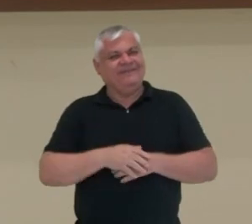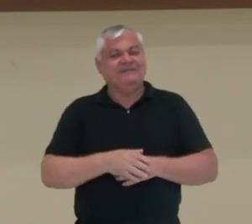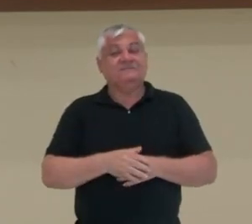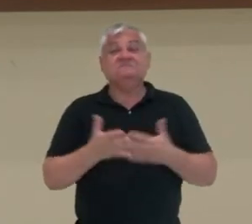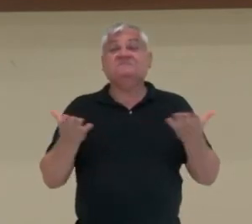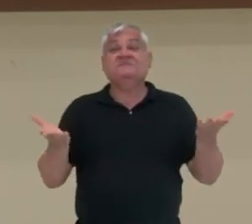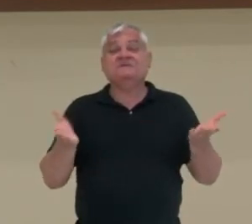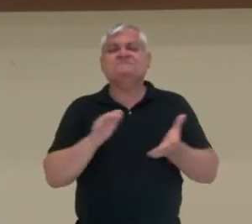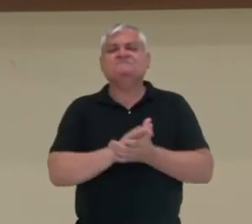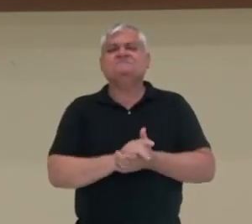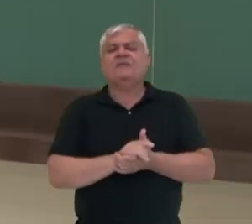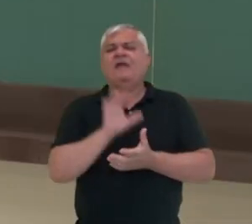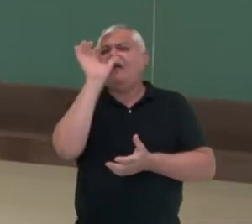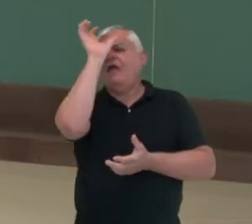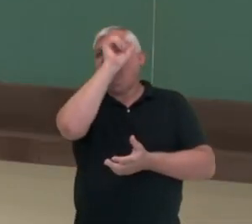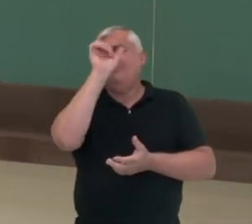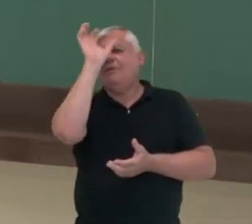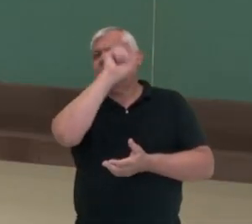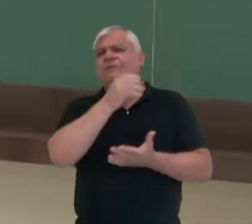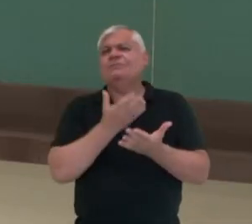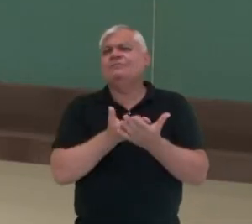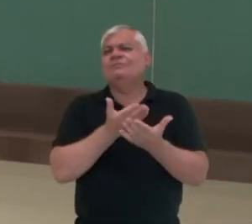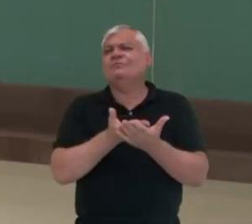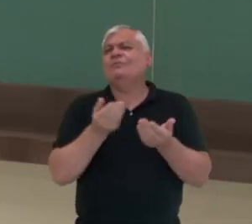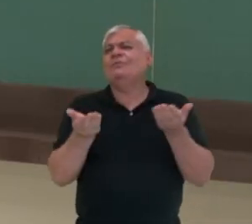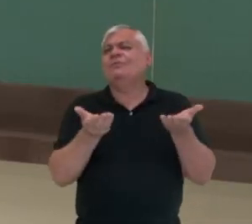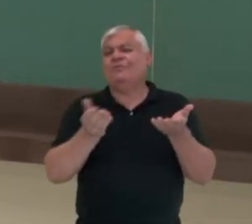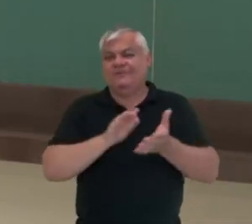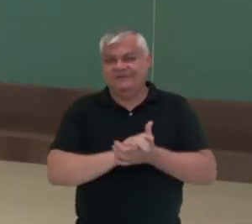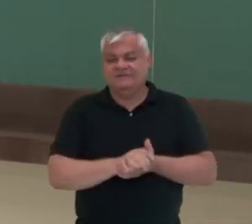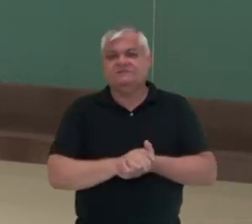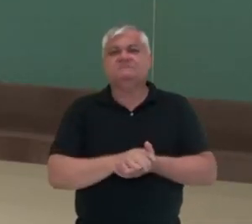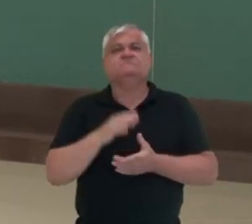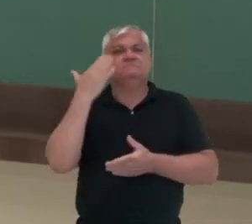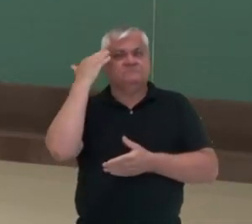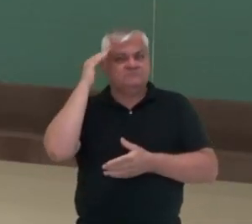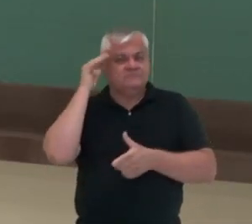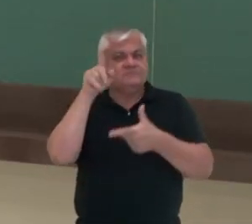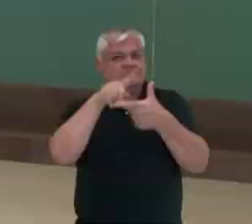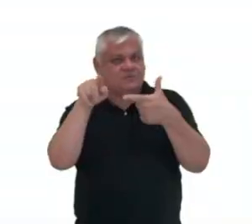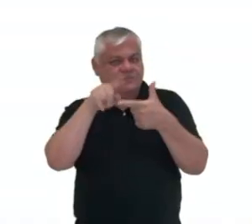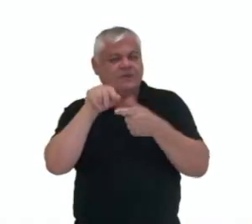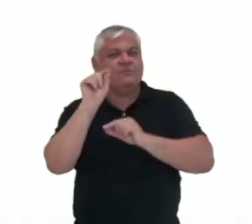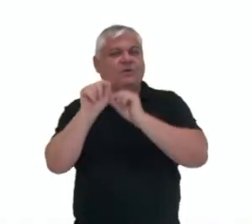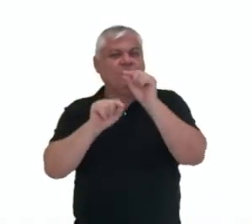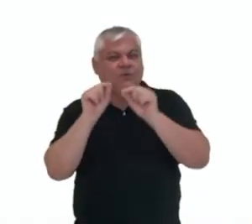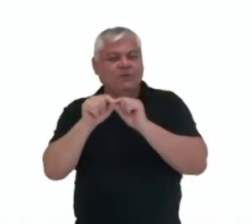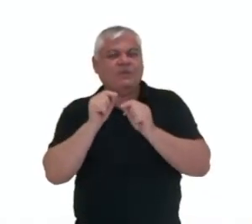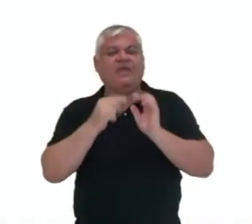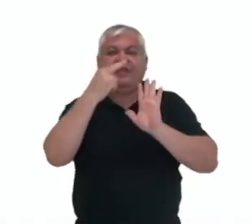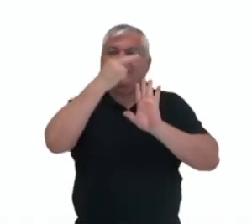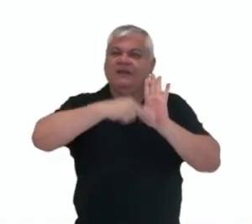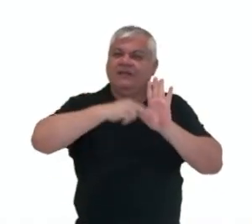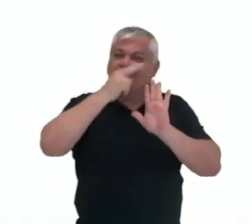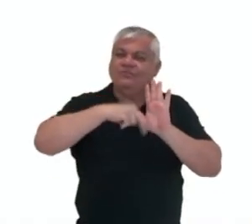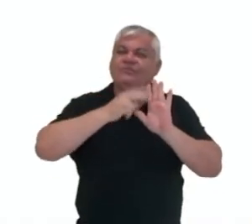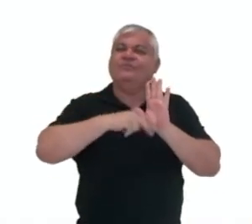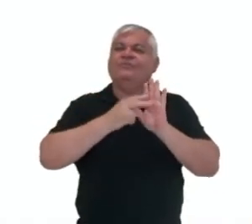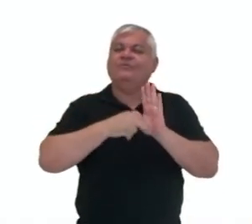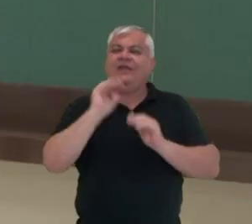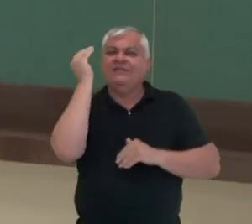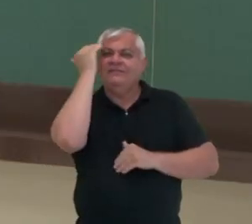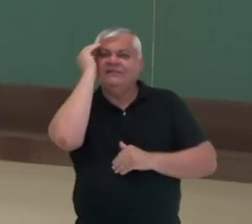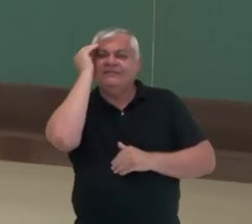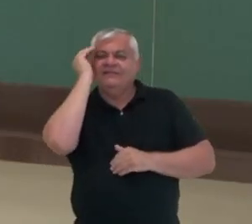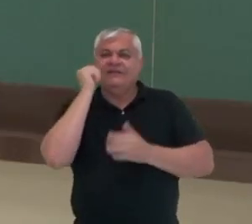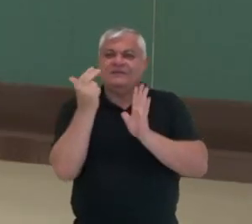né, o que nós vimos na aulinha de hoje? Então, nós resolvemos situações e problemas que envolviam aí leitura e interpretação e também a